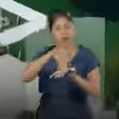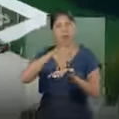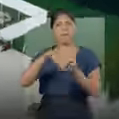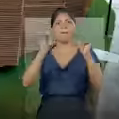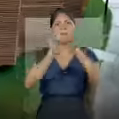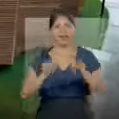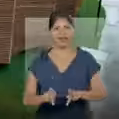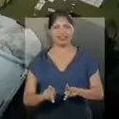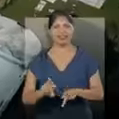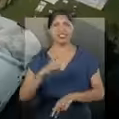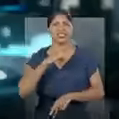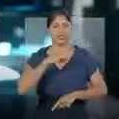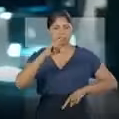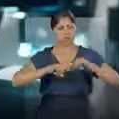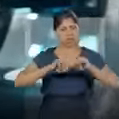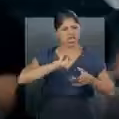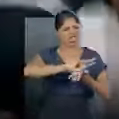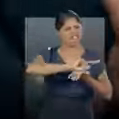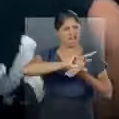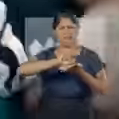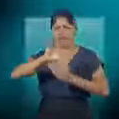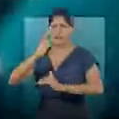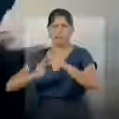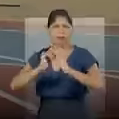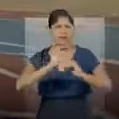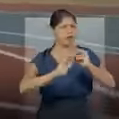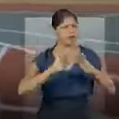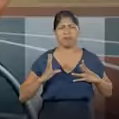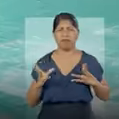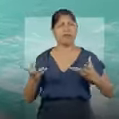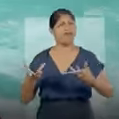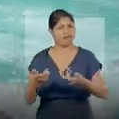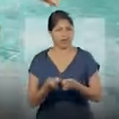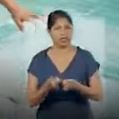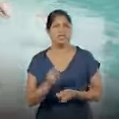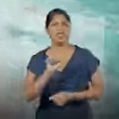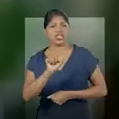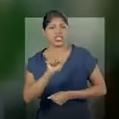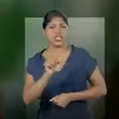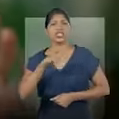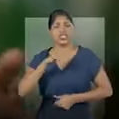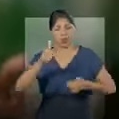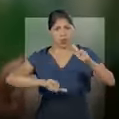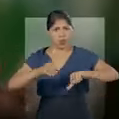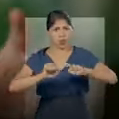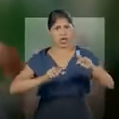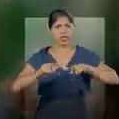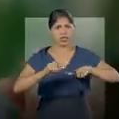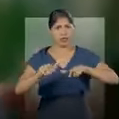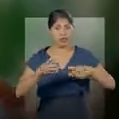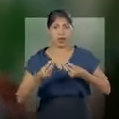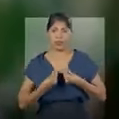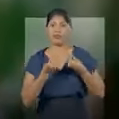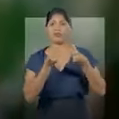da Paz, um equipamento multifuncional extraordinário que, além da qualidade dos serviços que passam a